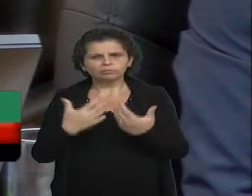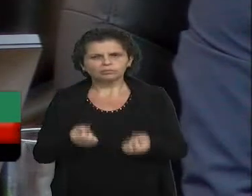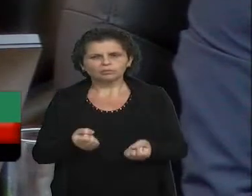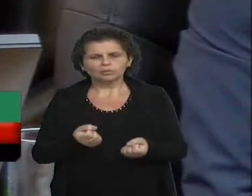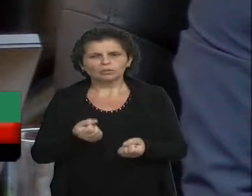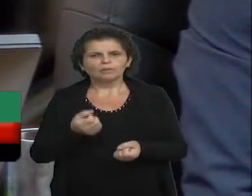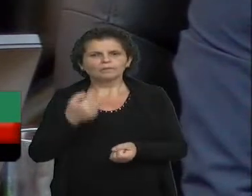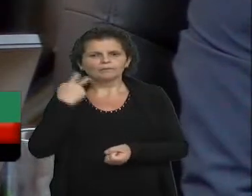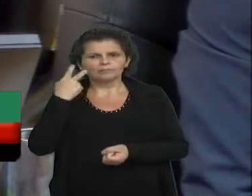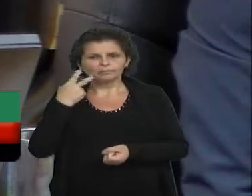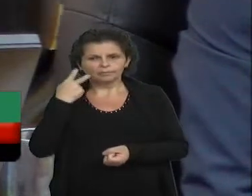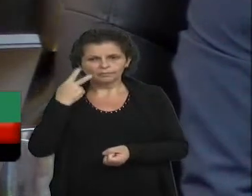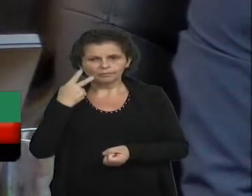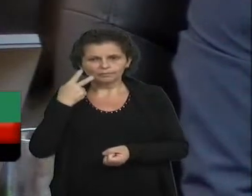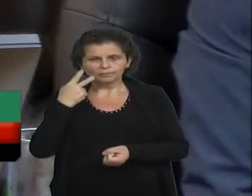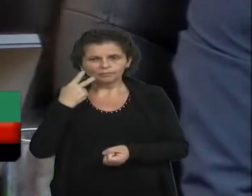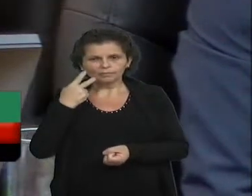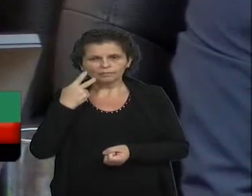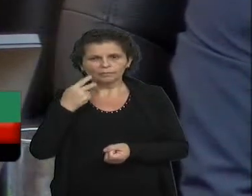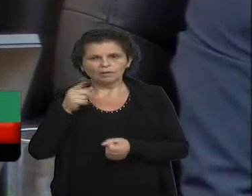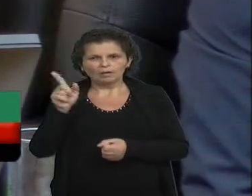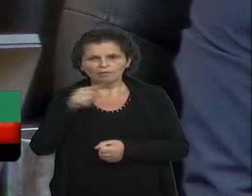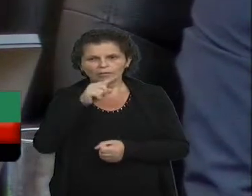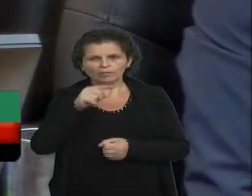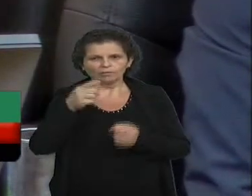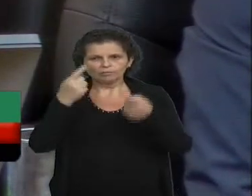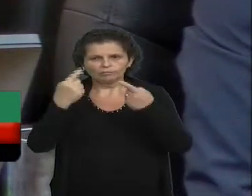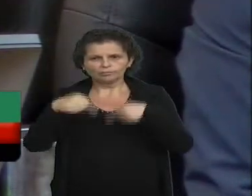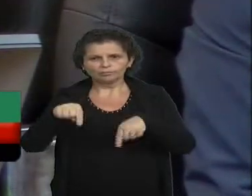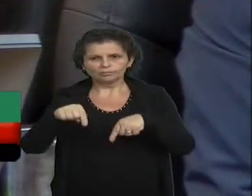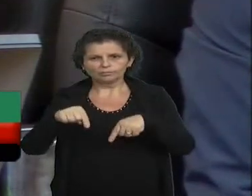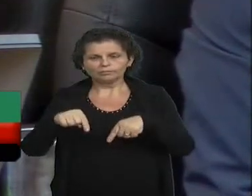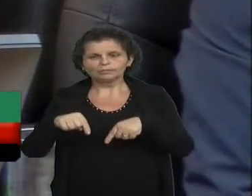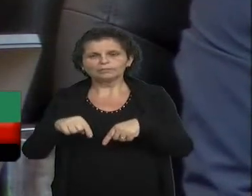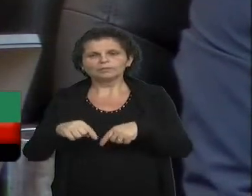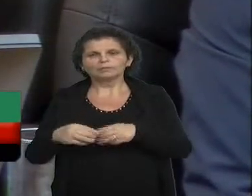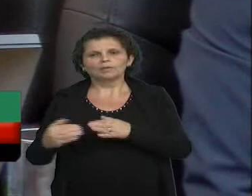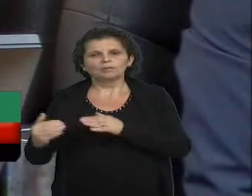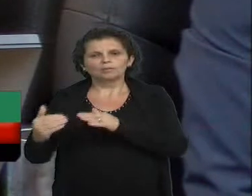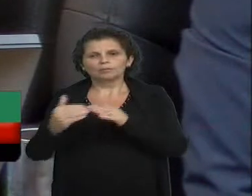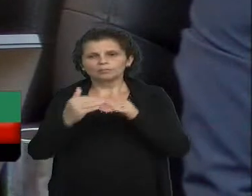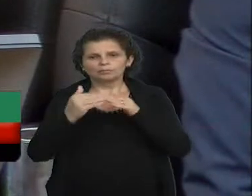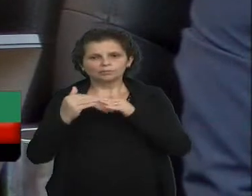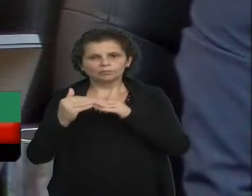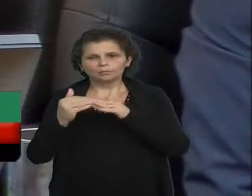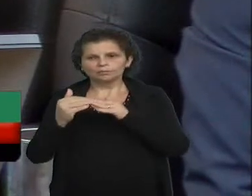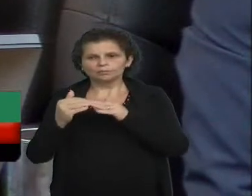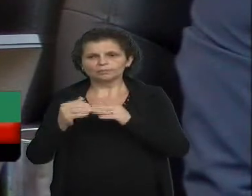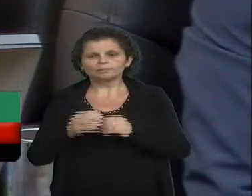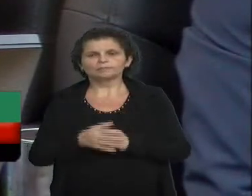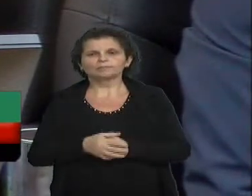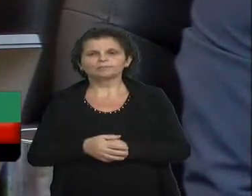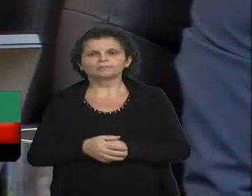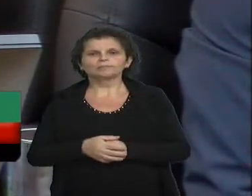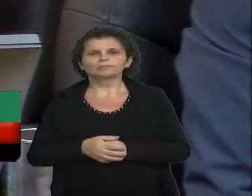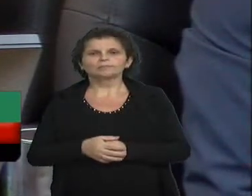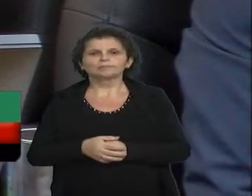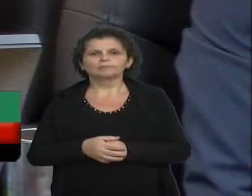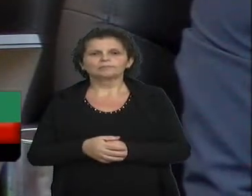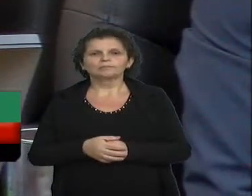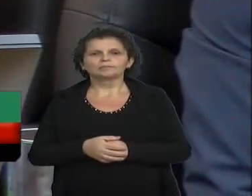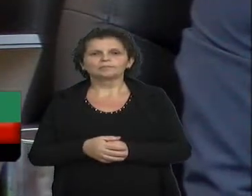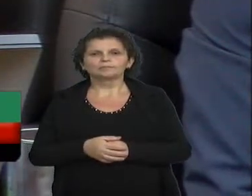senhores vereadores derrubar esse veto em concordância aí com o Executivo.